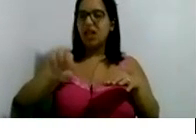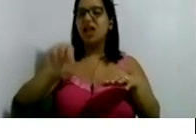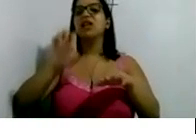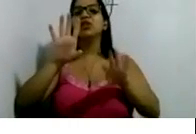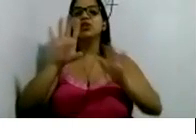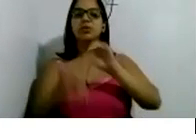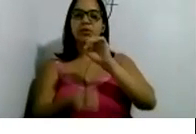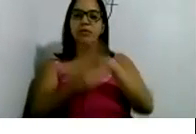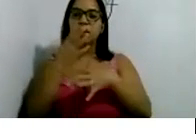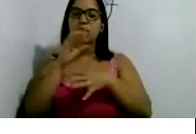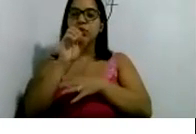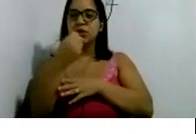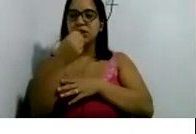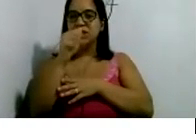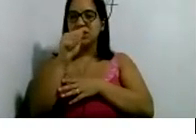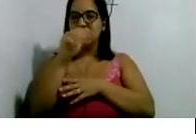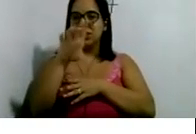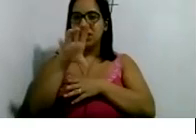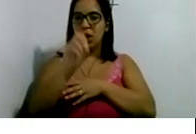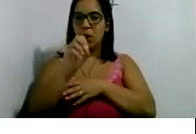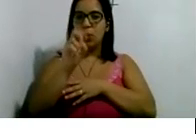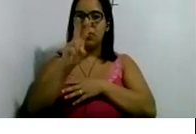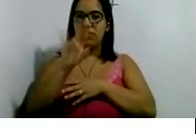do saco vitelino lá para o dia 14.